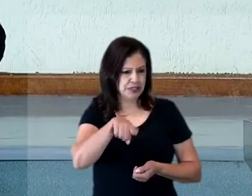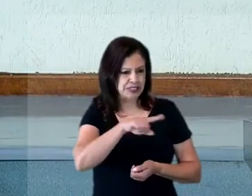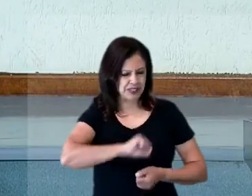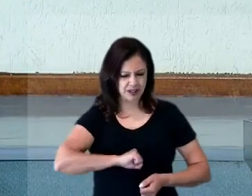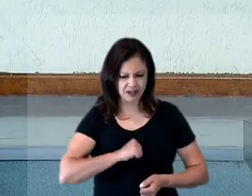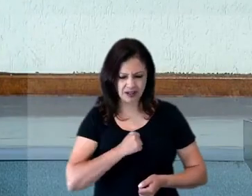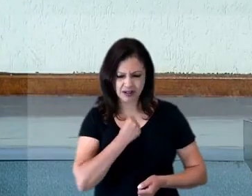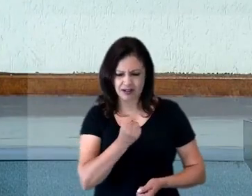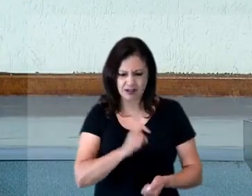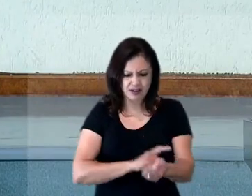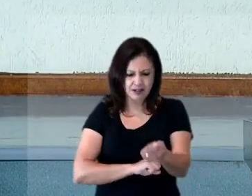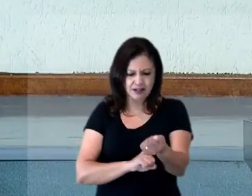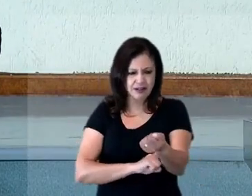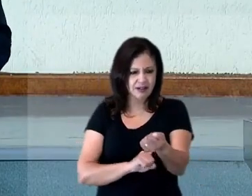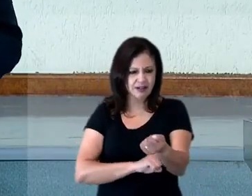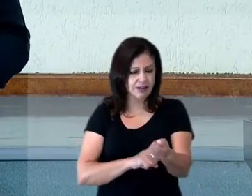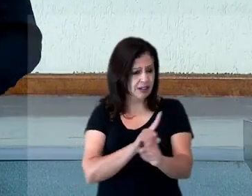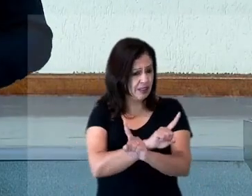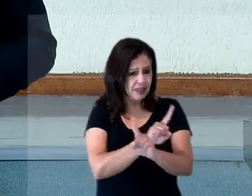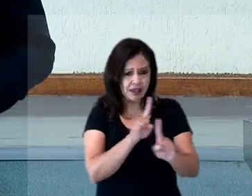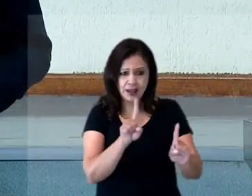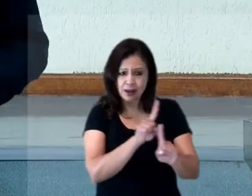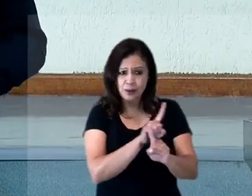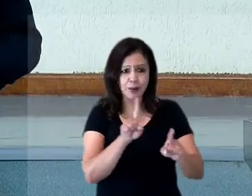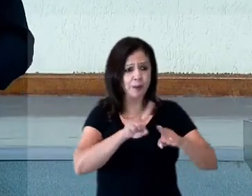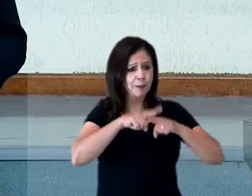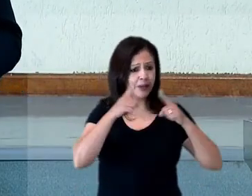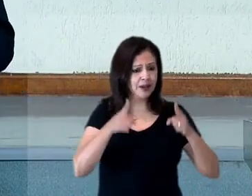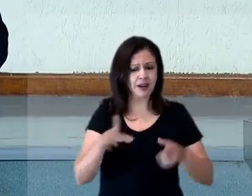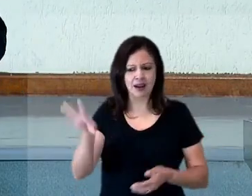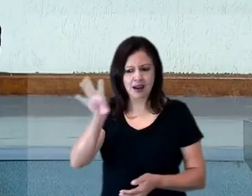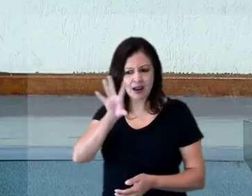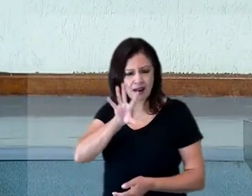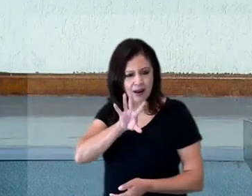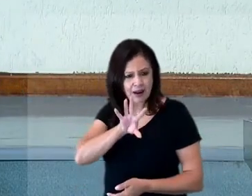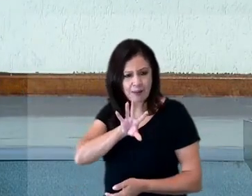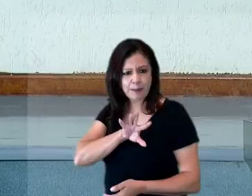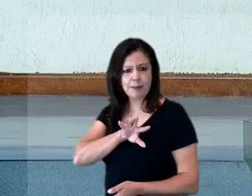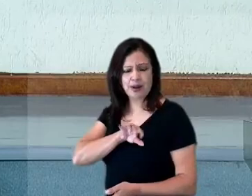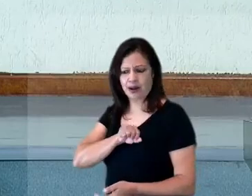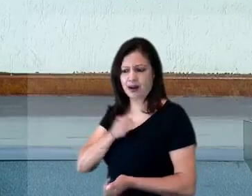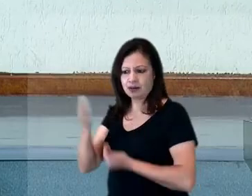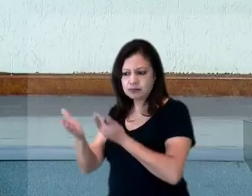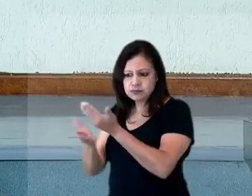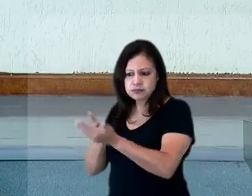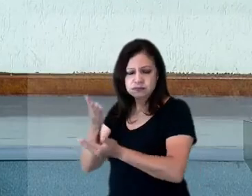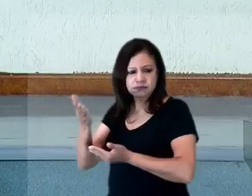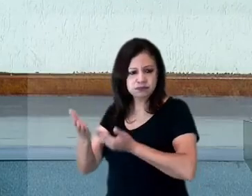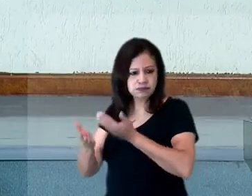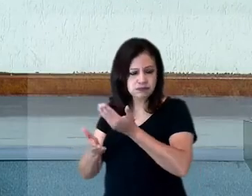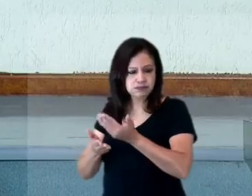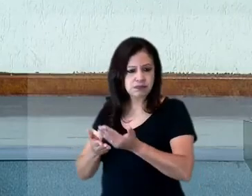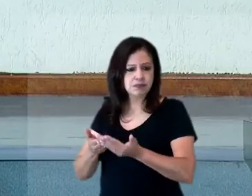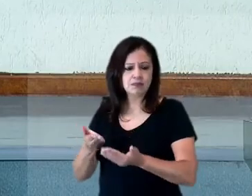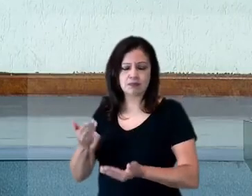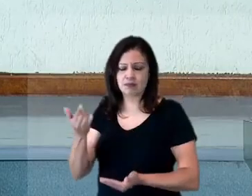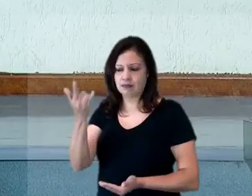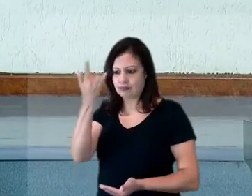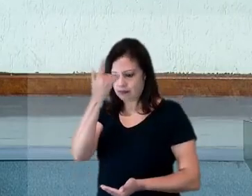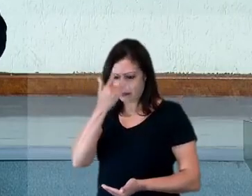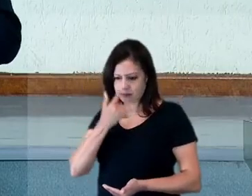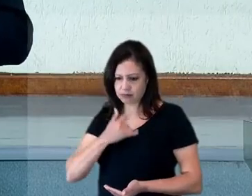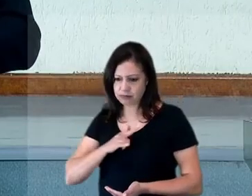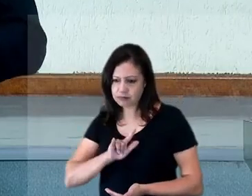rancor contra alguém do seu povo, mas ame cada um o seu próximo como a si mesmo. Eu sou o